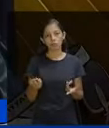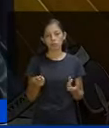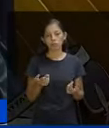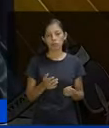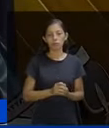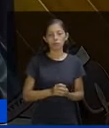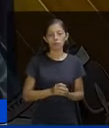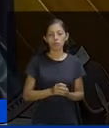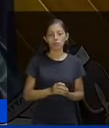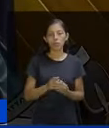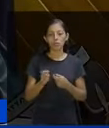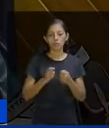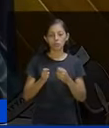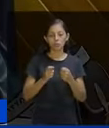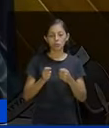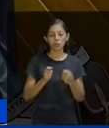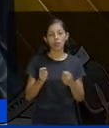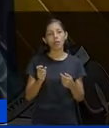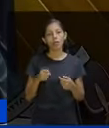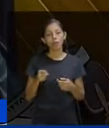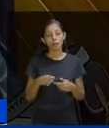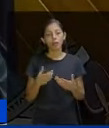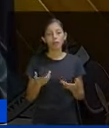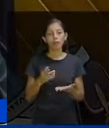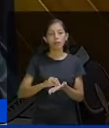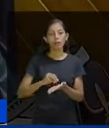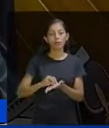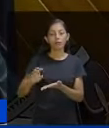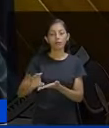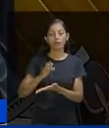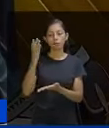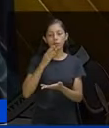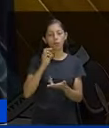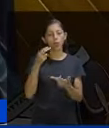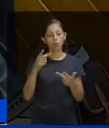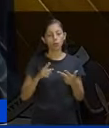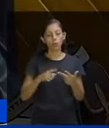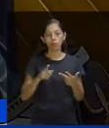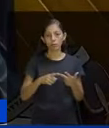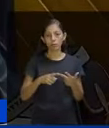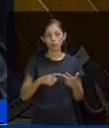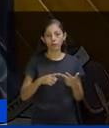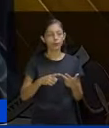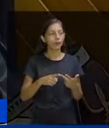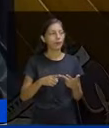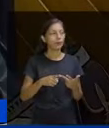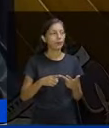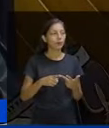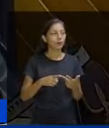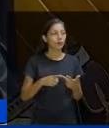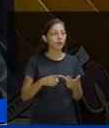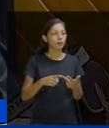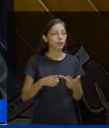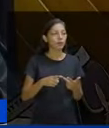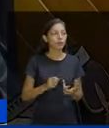de movimentação financeira relevante. E 3, ausência de atos